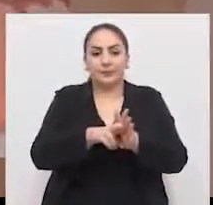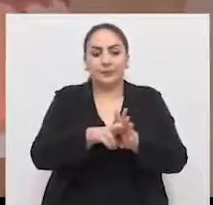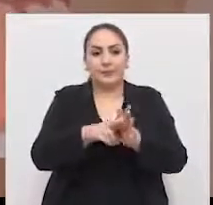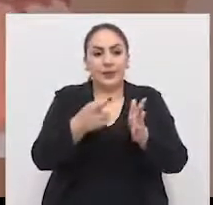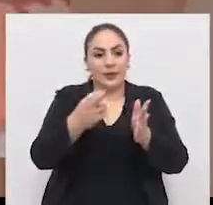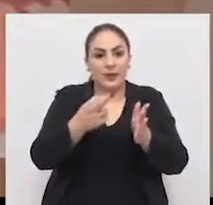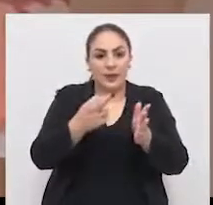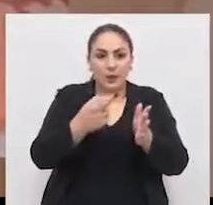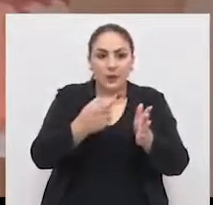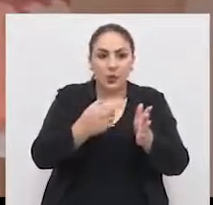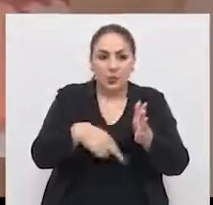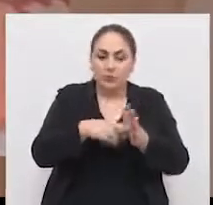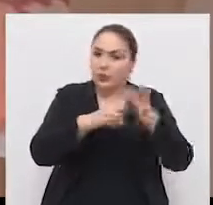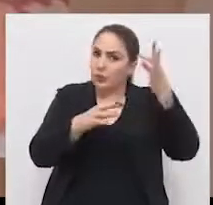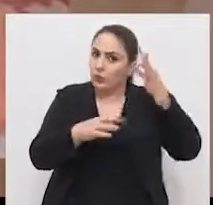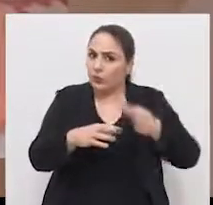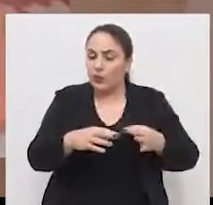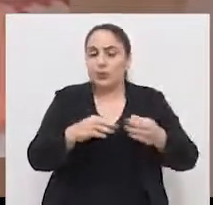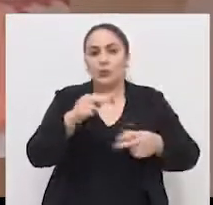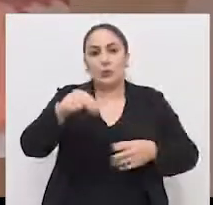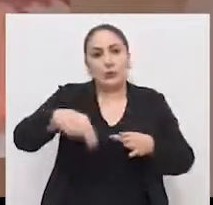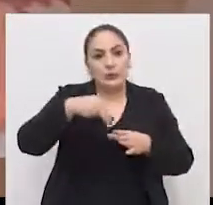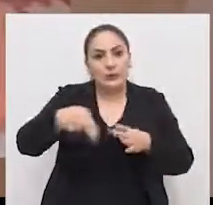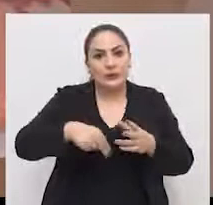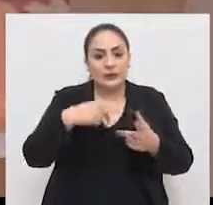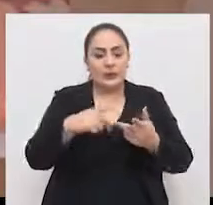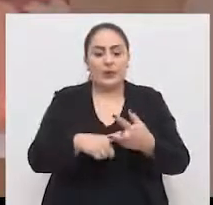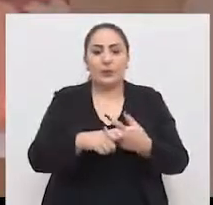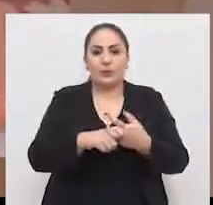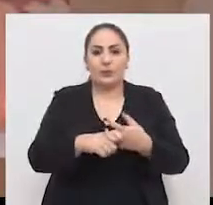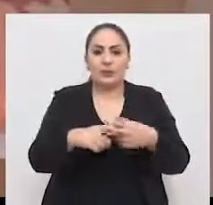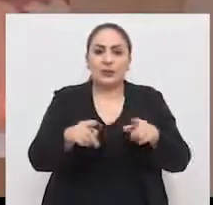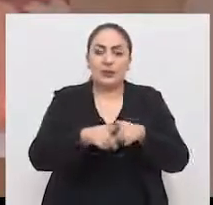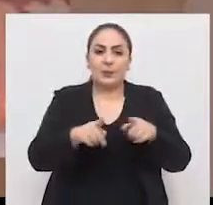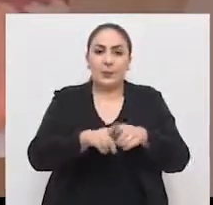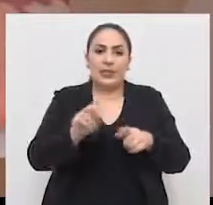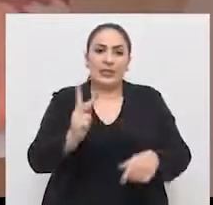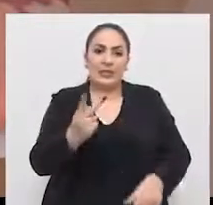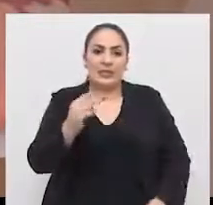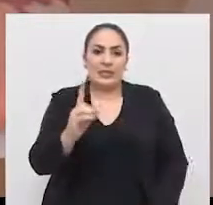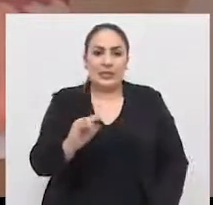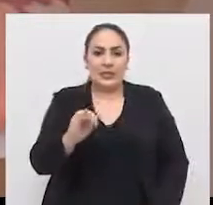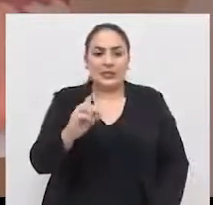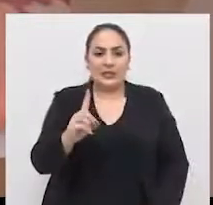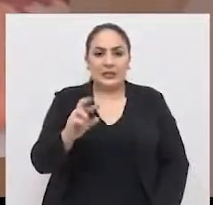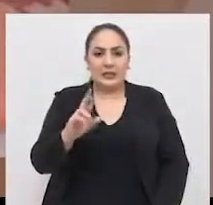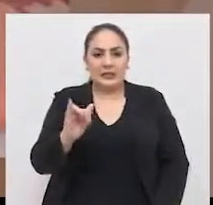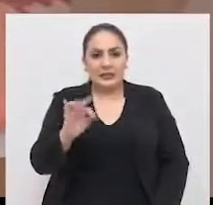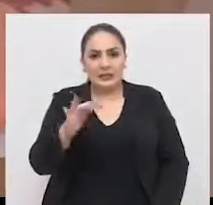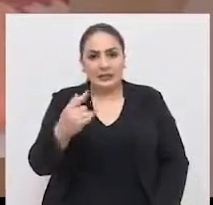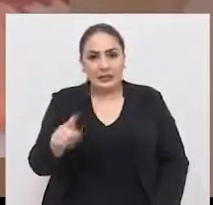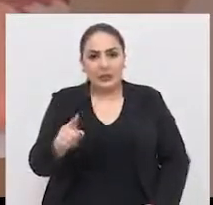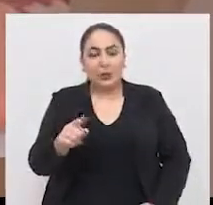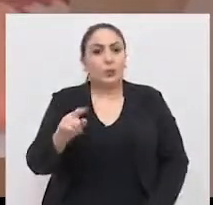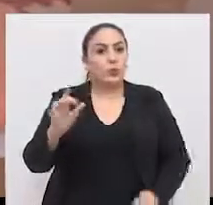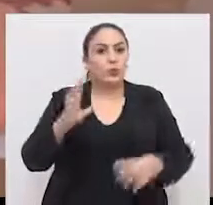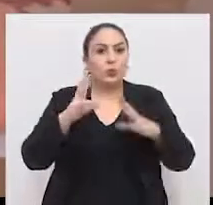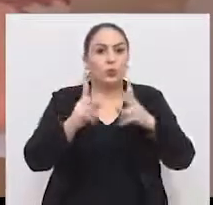restauração, reconstrução, nutrição e hidratação. Tudo